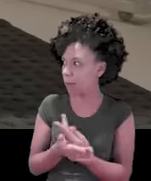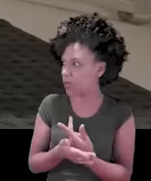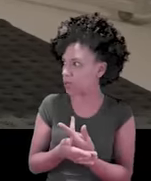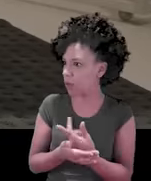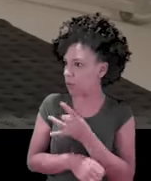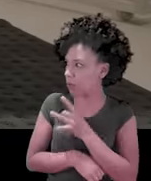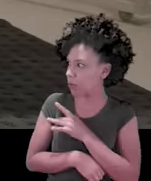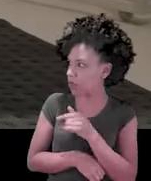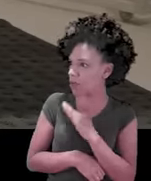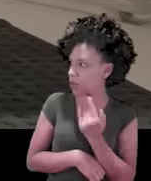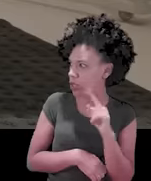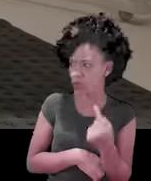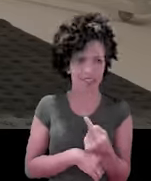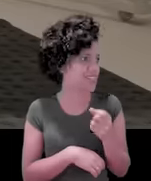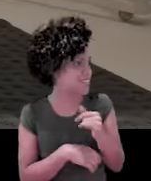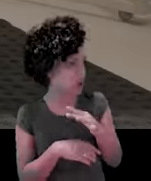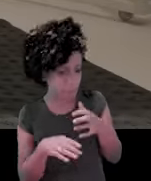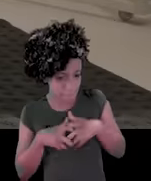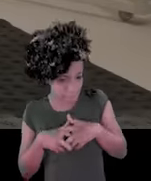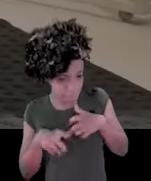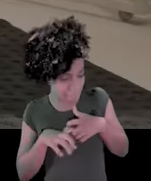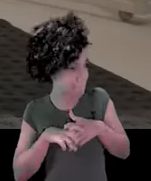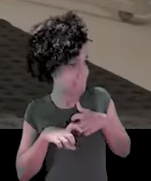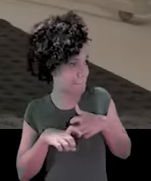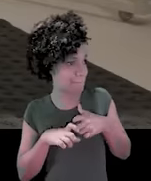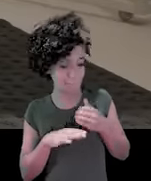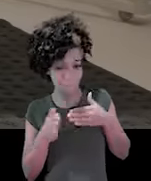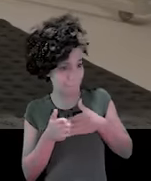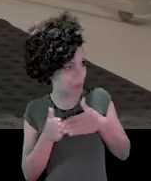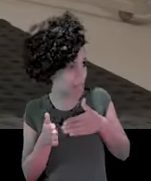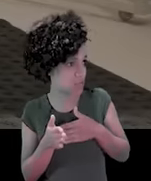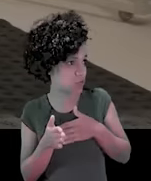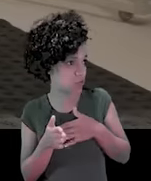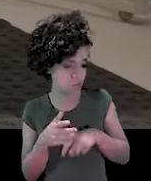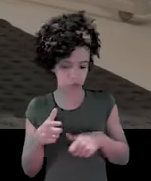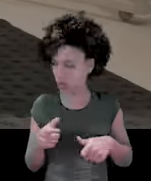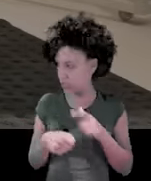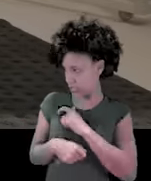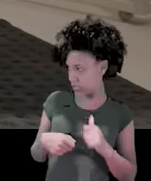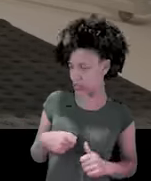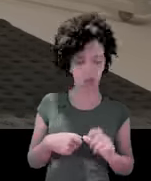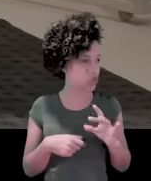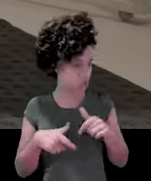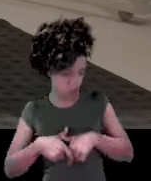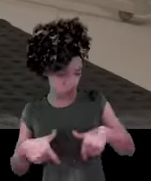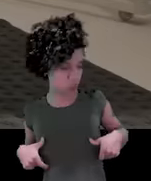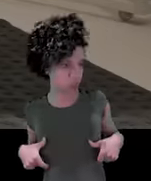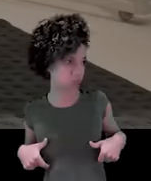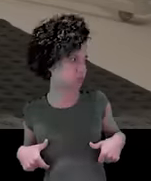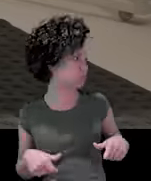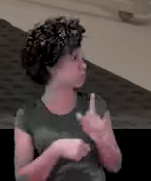Medo você teria morrido depois vai ficar preso nas ferragens e não conseguiu ficar na empresa estava de cinto é só um cinto aqui